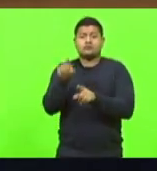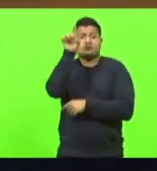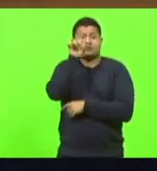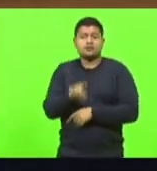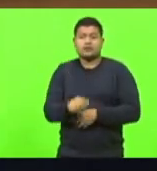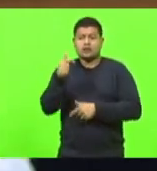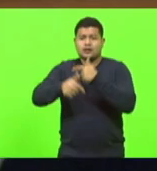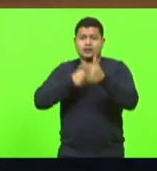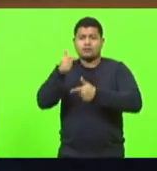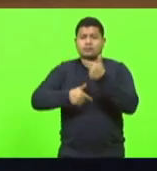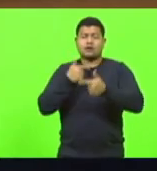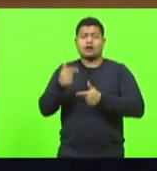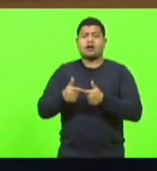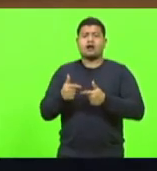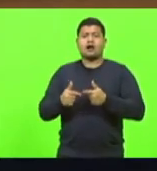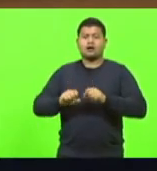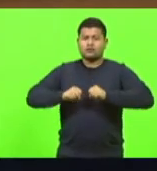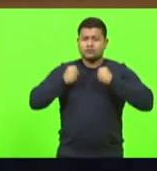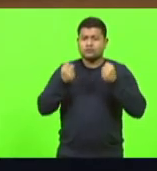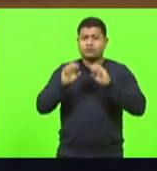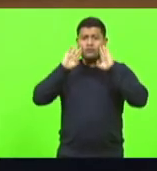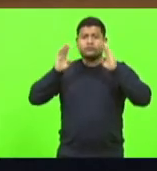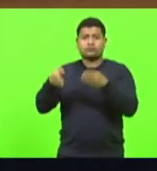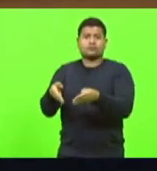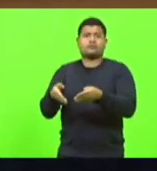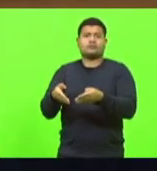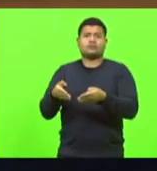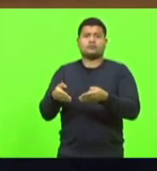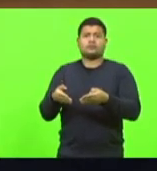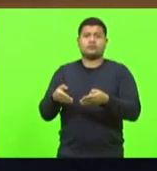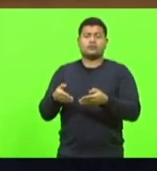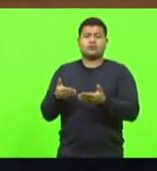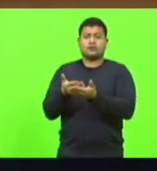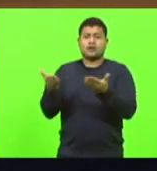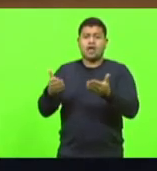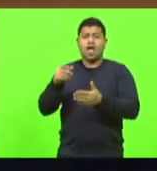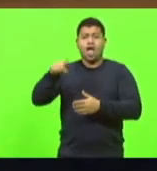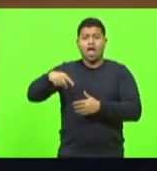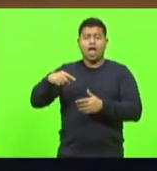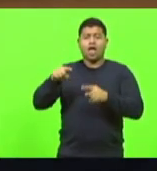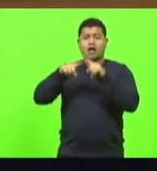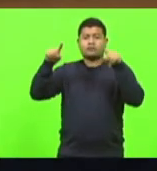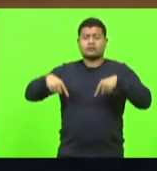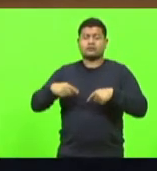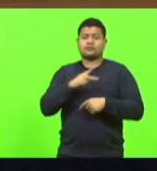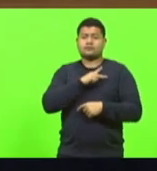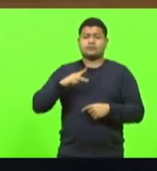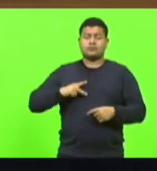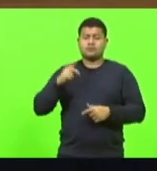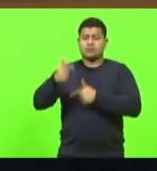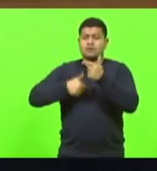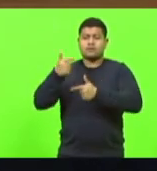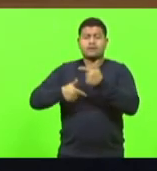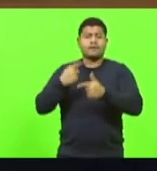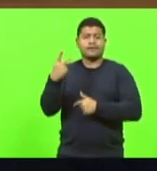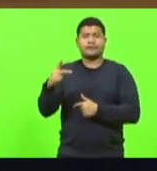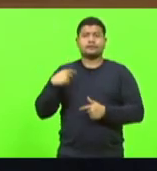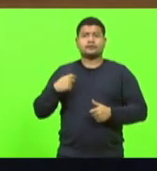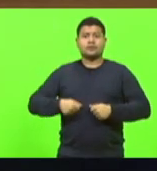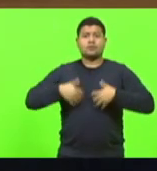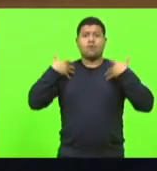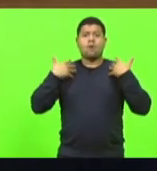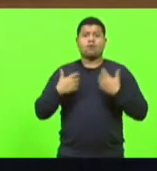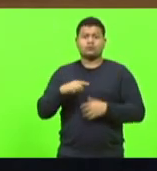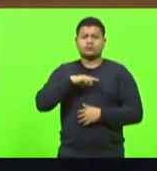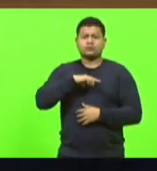direito de se entregar esse dentro de cá a essa Nobre função que é o serviço público eu tenho orgulho tem que trabalhar